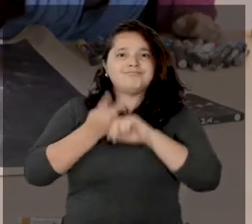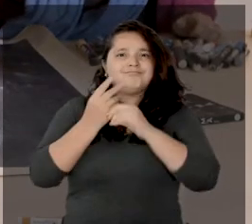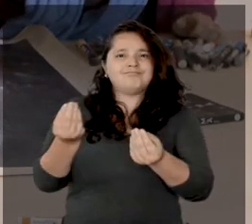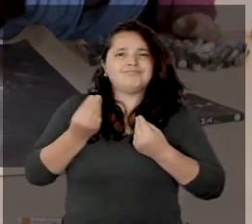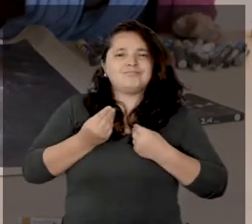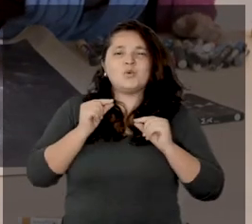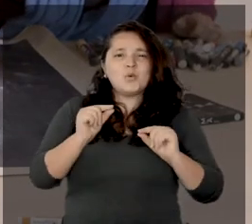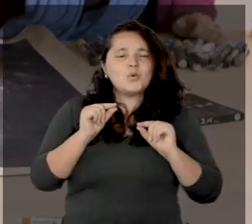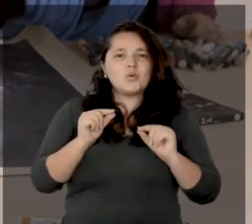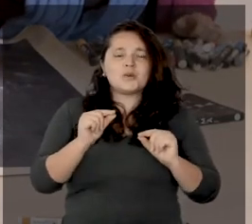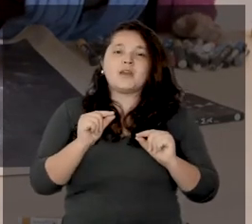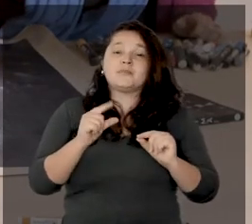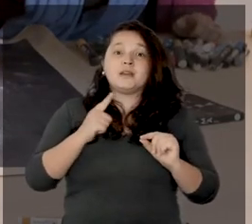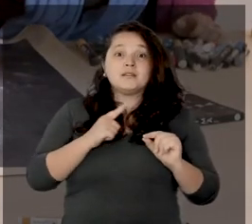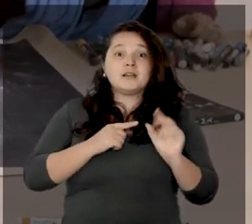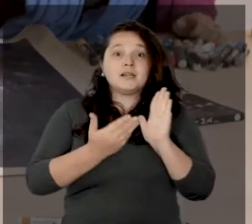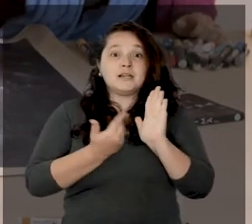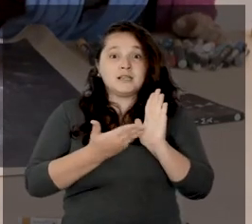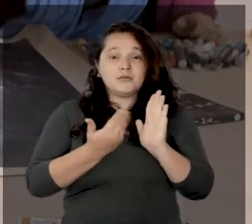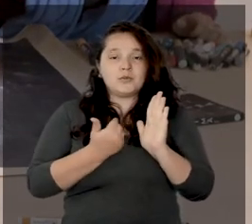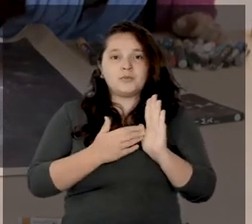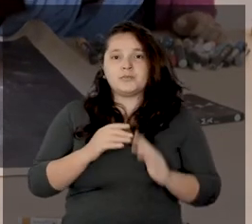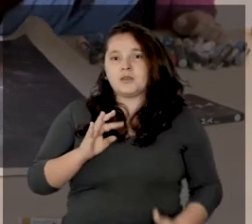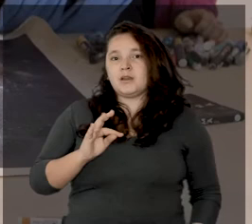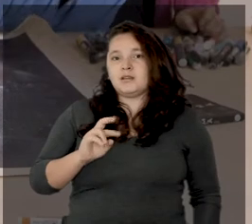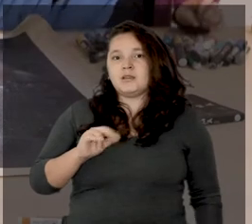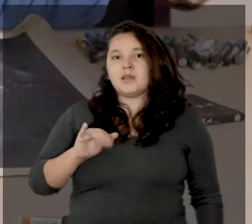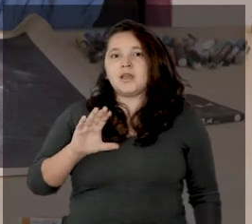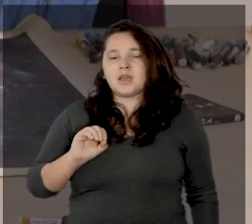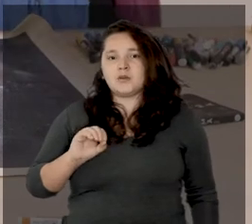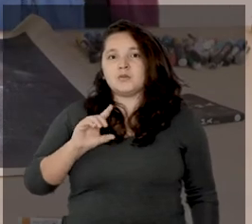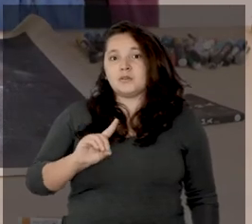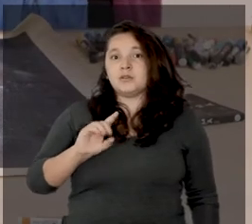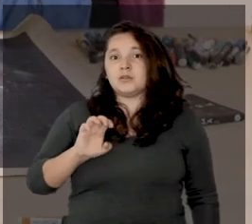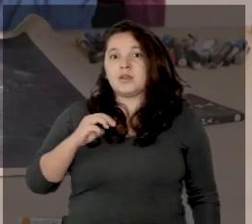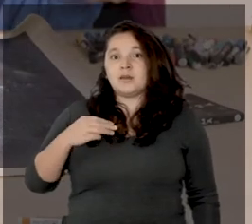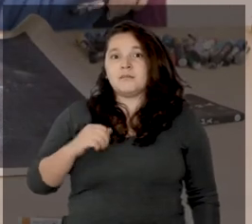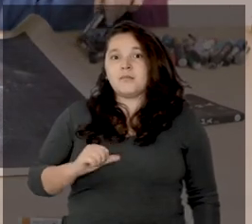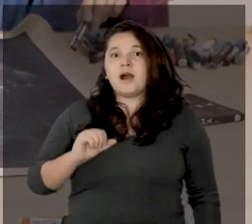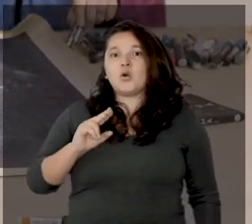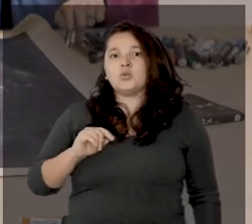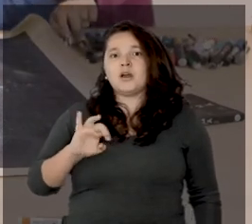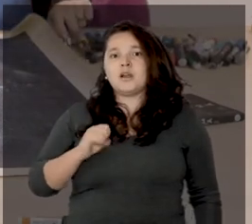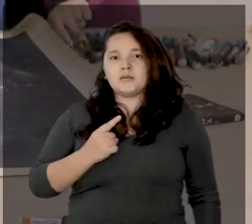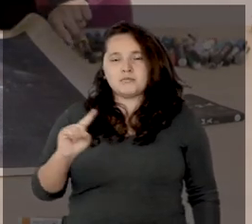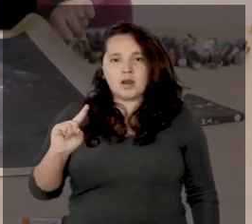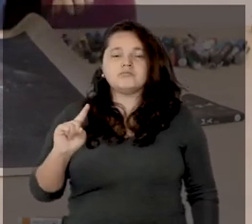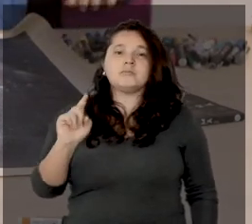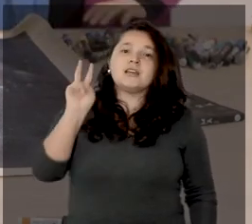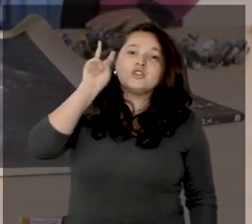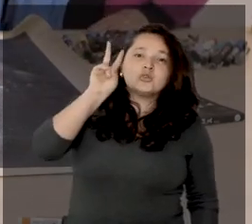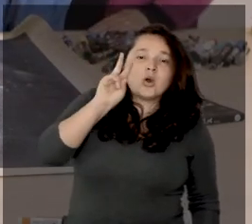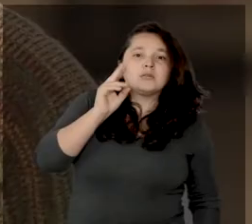Terreiro de Marco Naimã, Mitos, Lendas, História vivência, e Vivências, como, né, uma possibilidade de resumir já